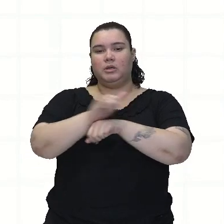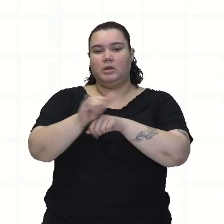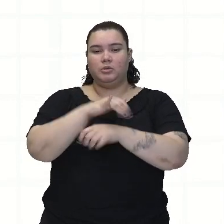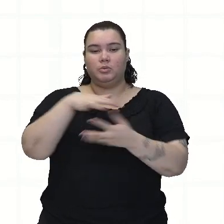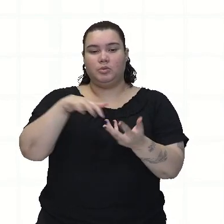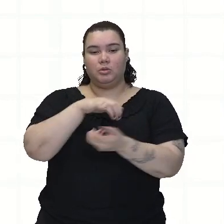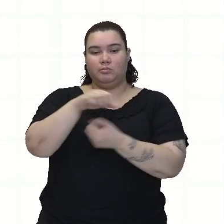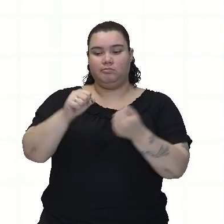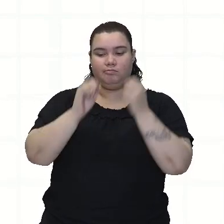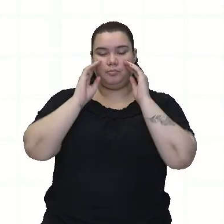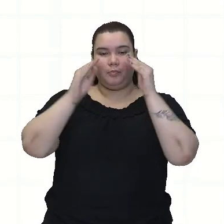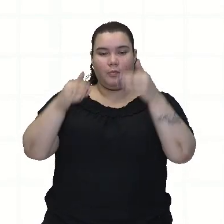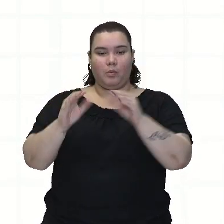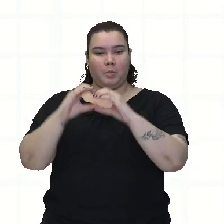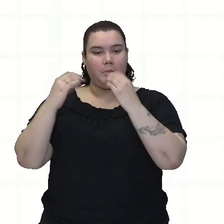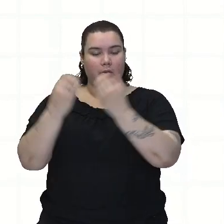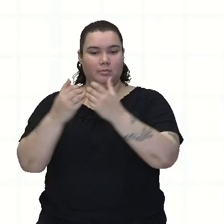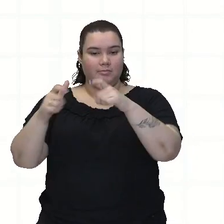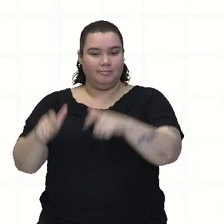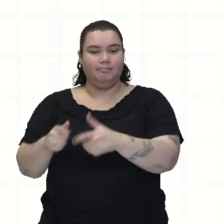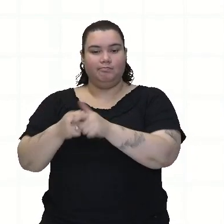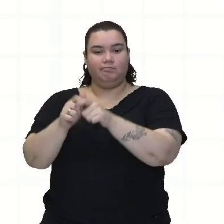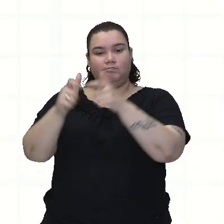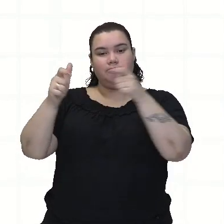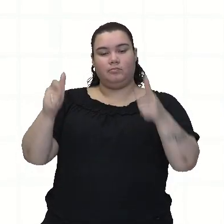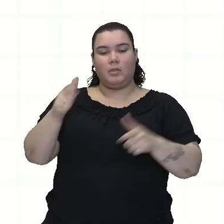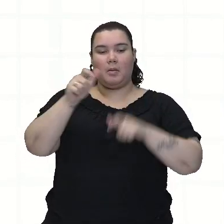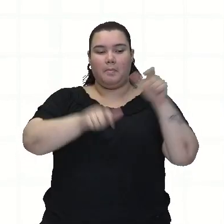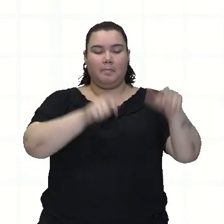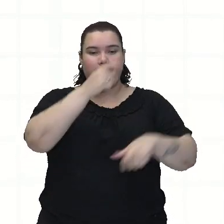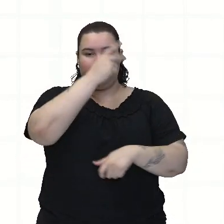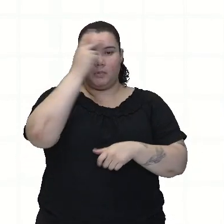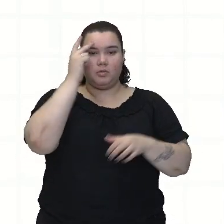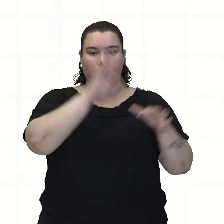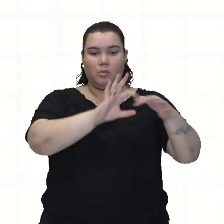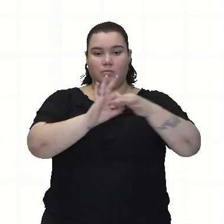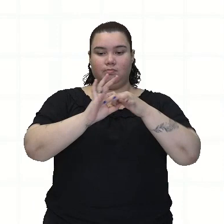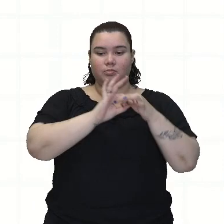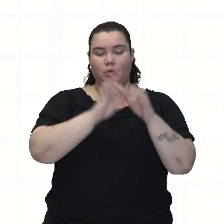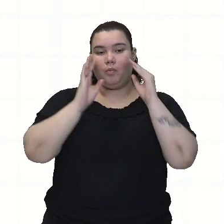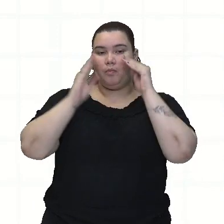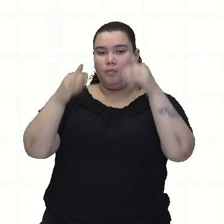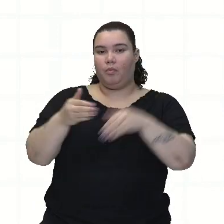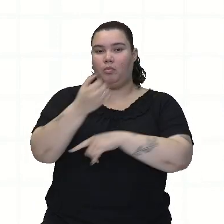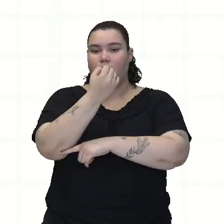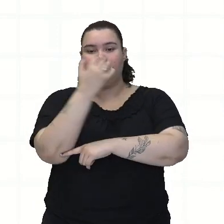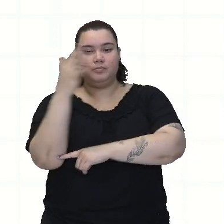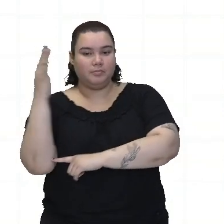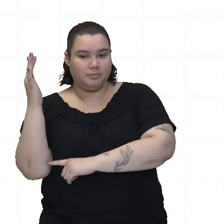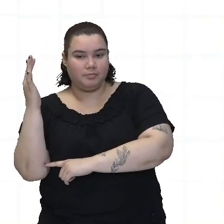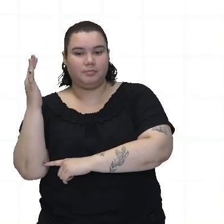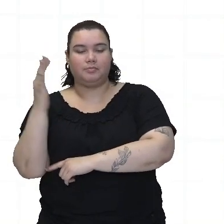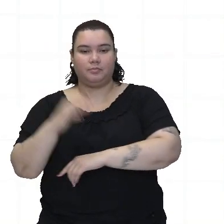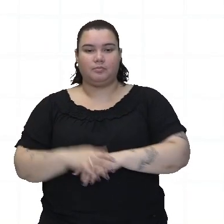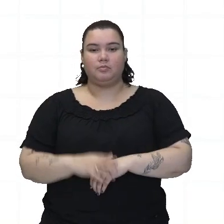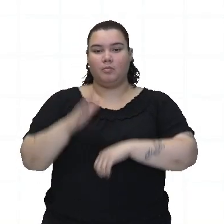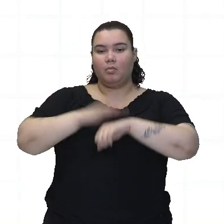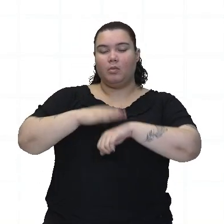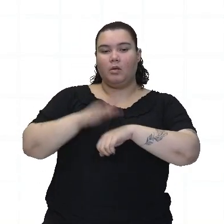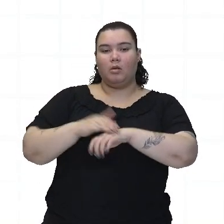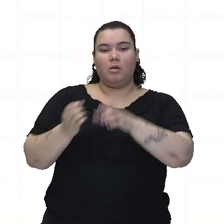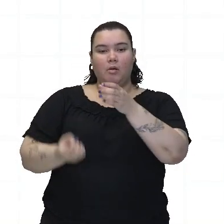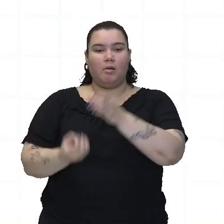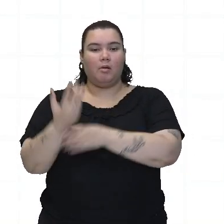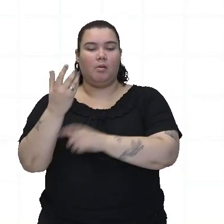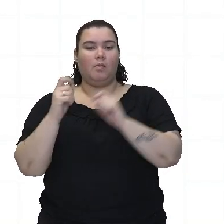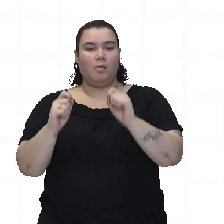destaque na comunidade local à medida que os moradores se unem em prol do meio ambiente. Iniciativas como a